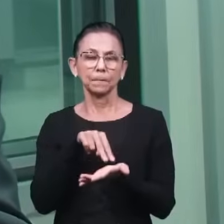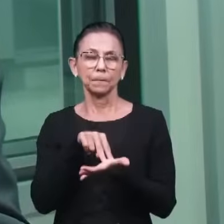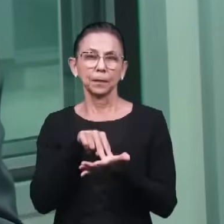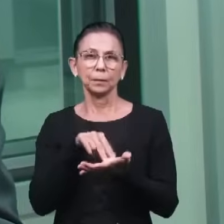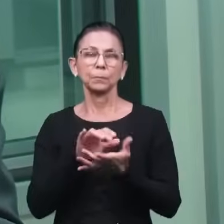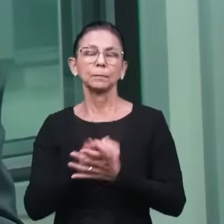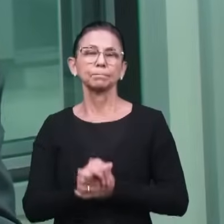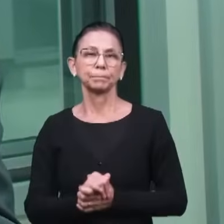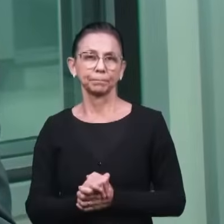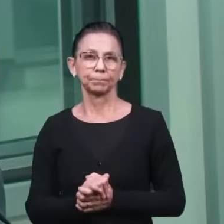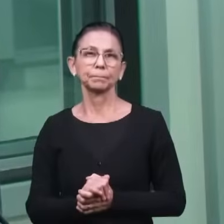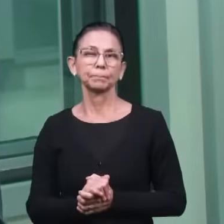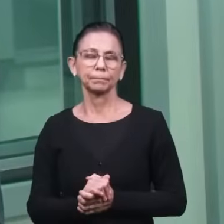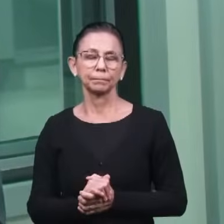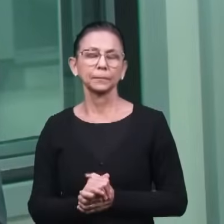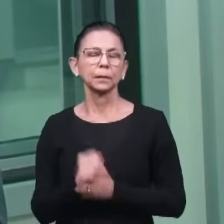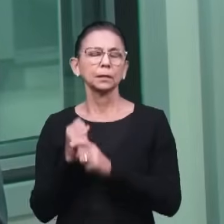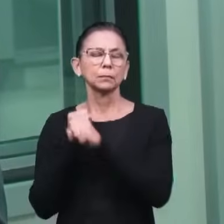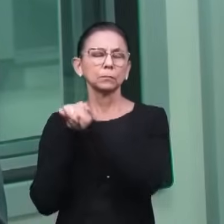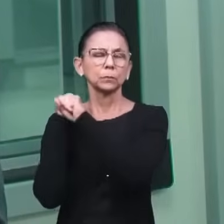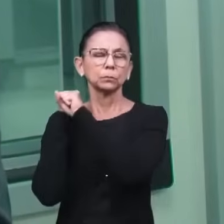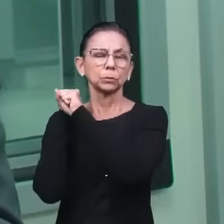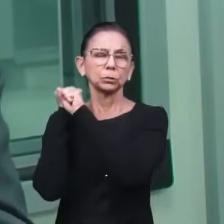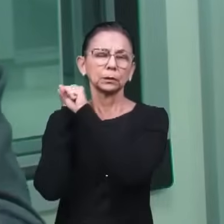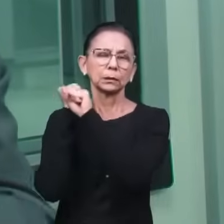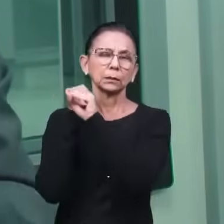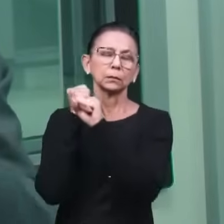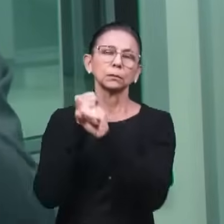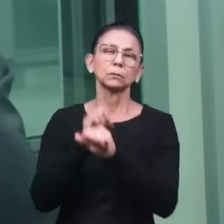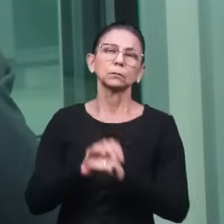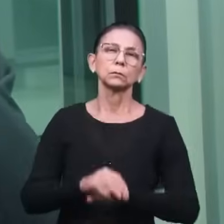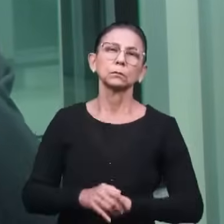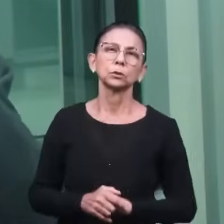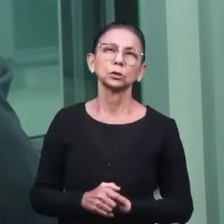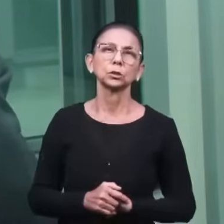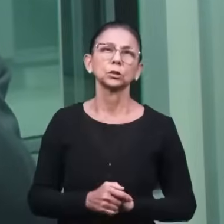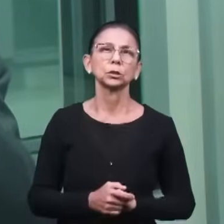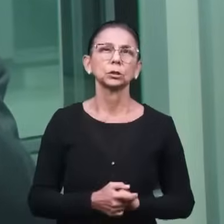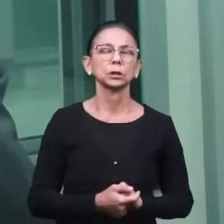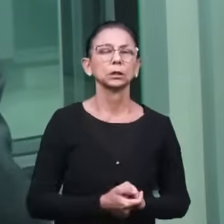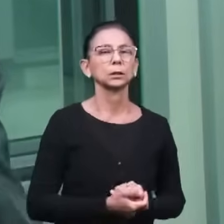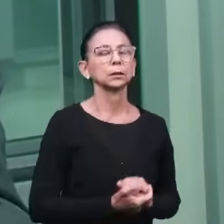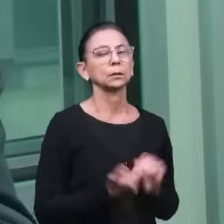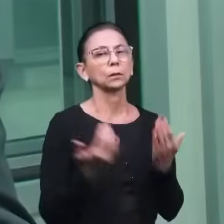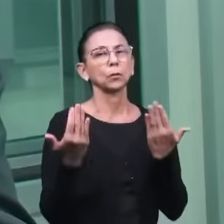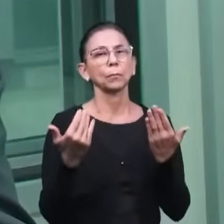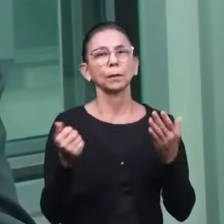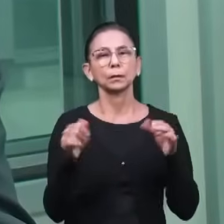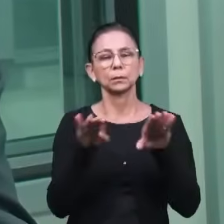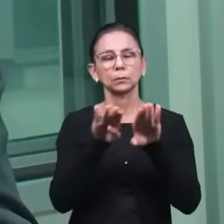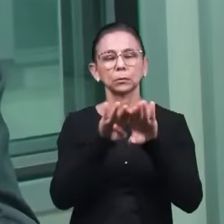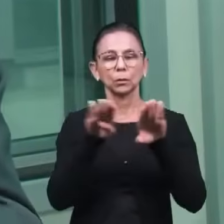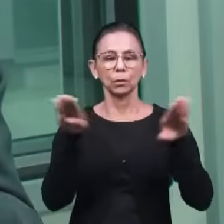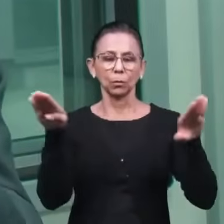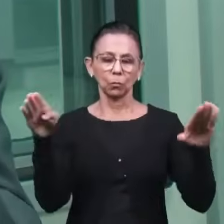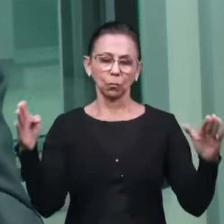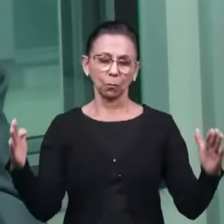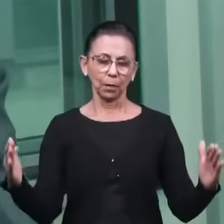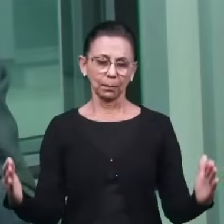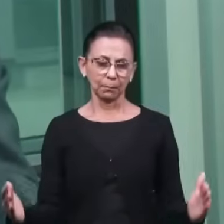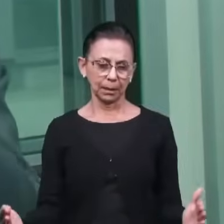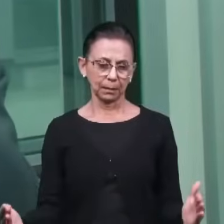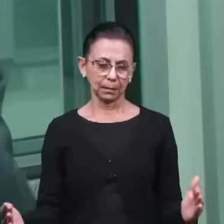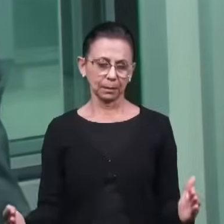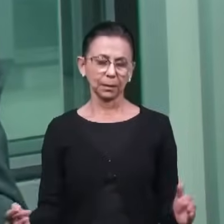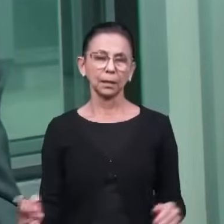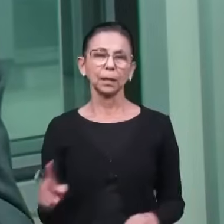visão que se deu muitos anos, que marcou muito. Quer dizer, a mesa ali que serve a igreja. Então, as quatro